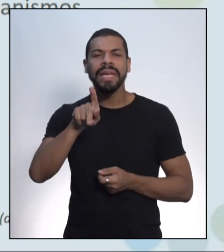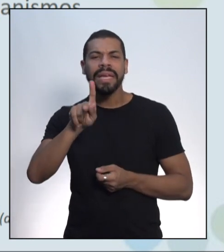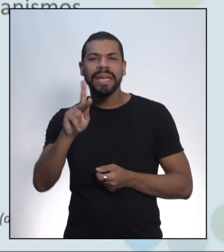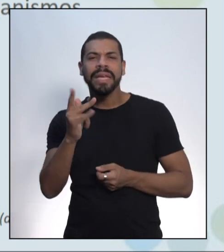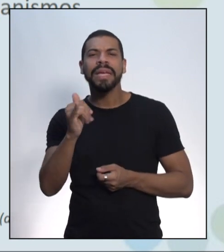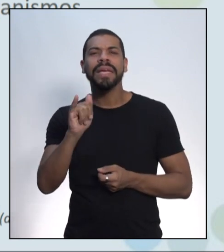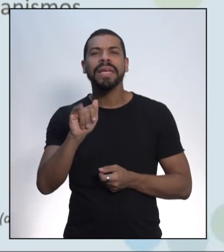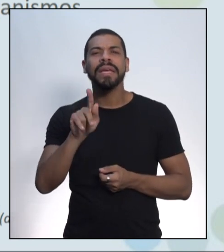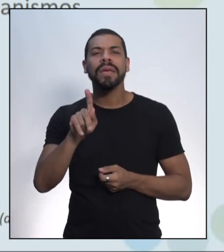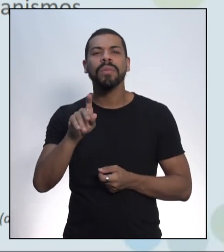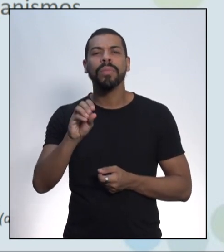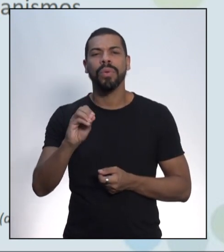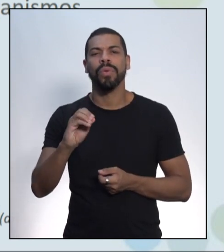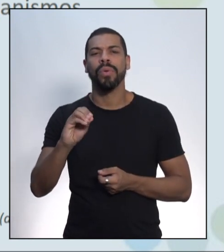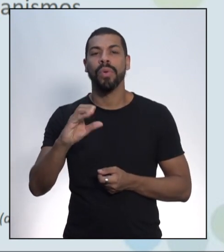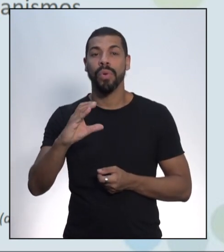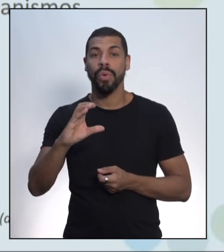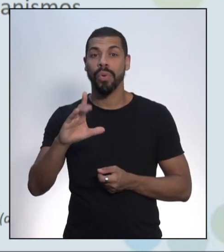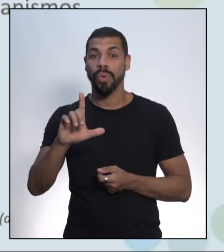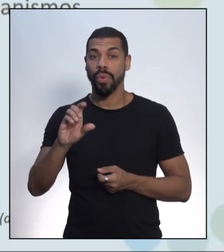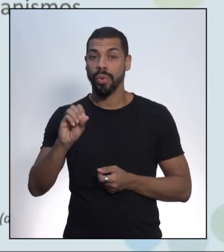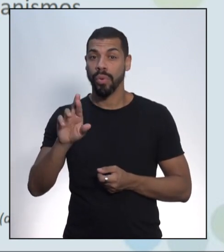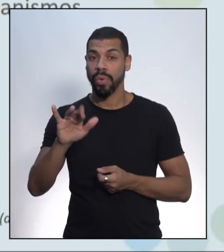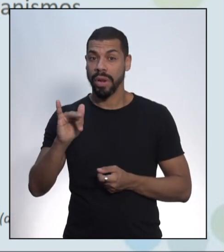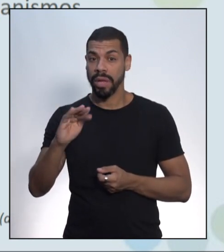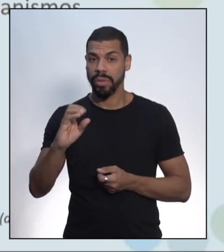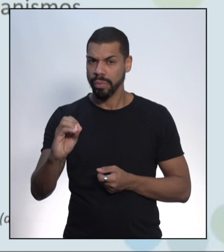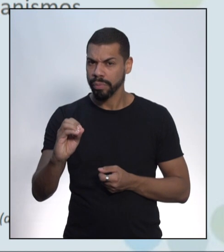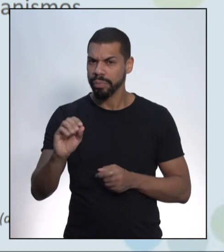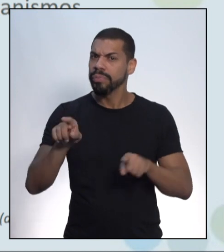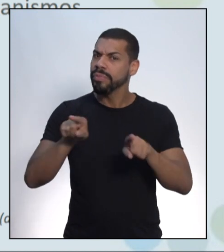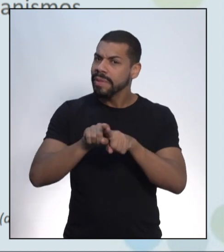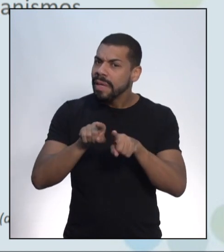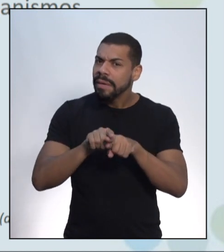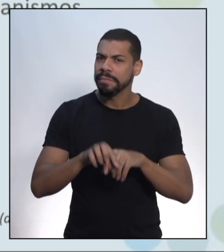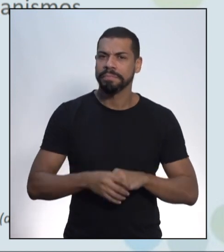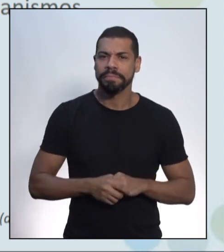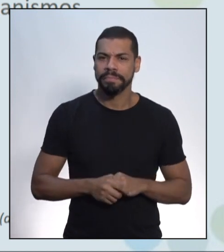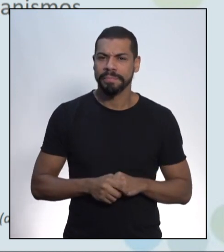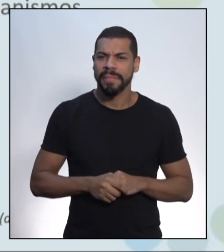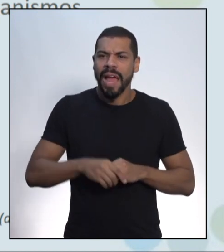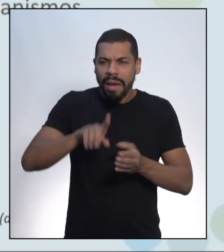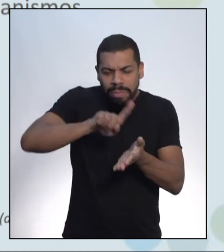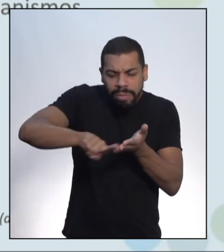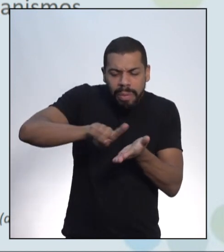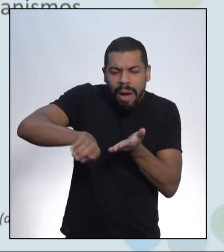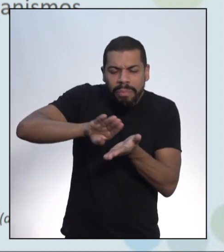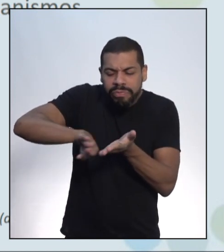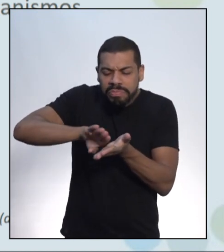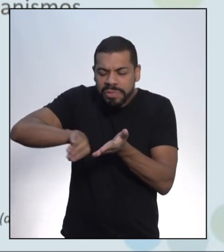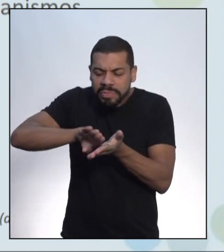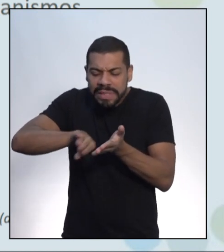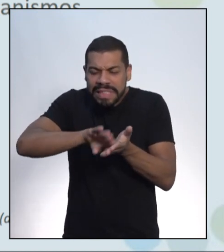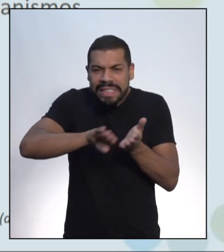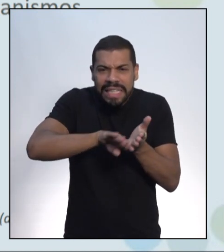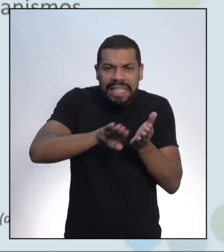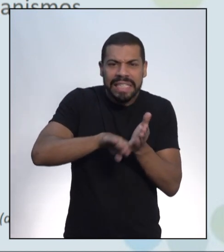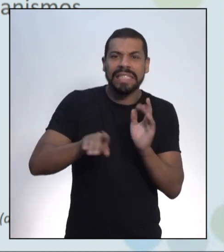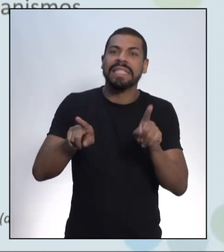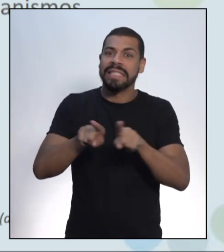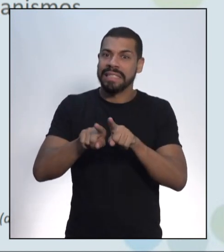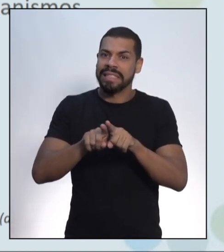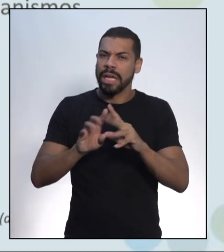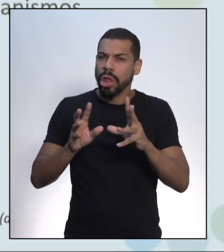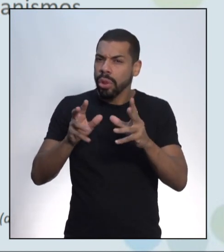ele que vai ter essa ação de desinfetar, matar as bactérias e as algas, né? Deixar